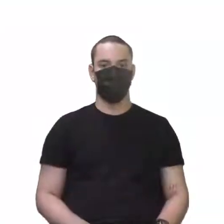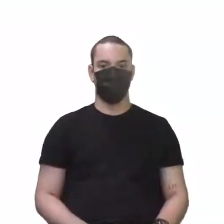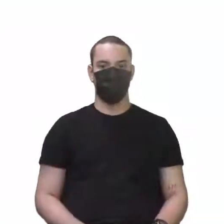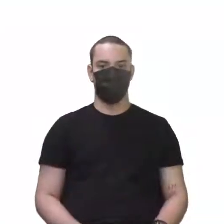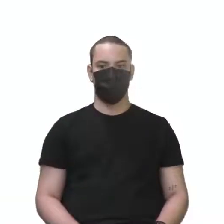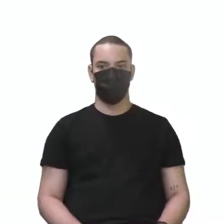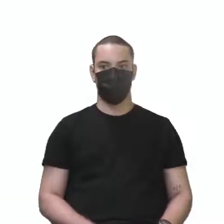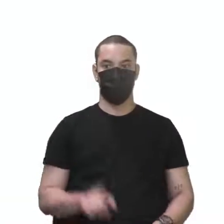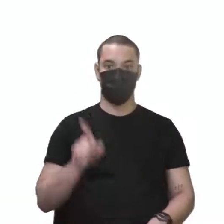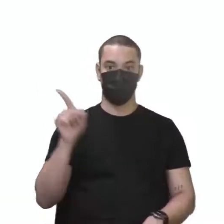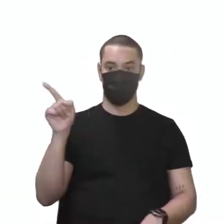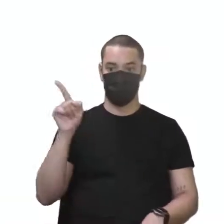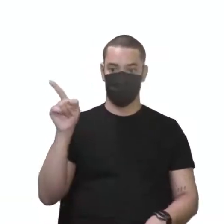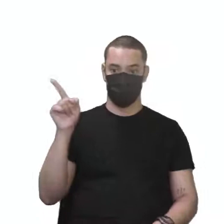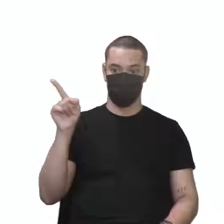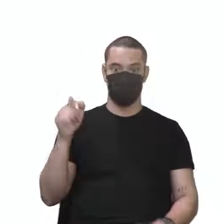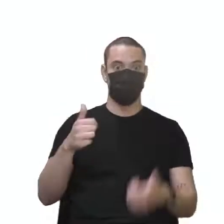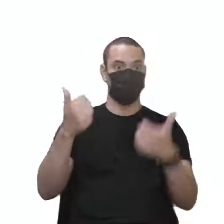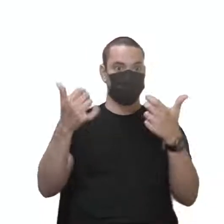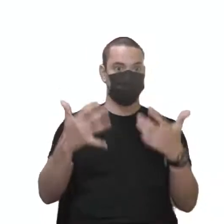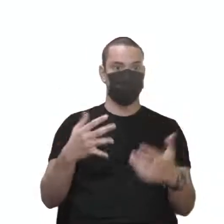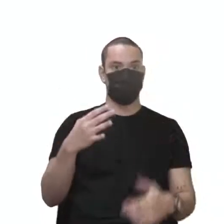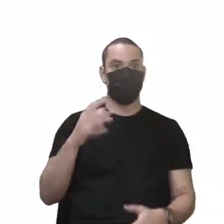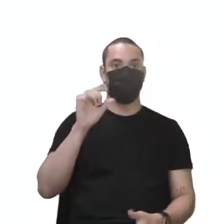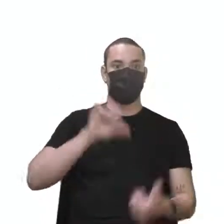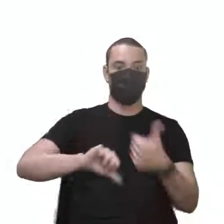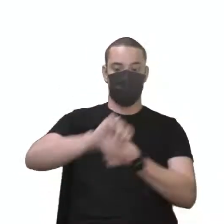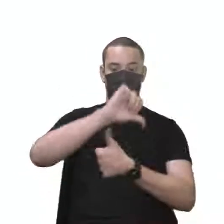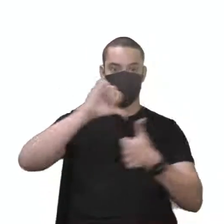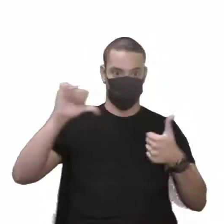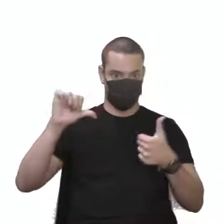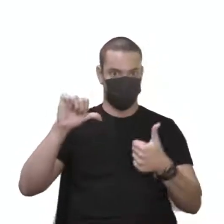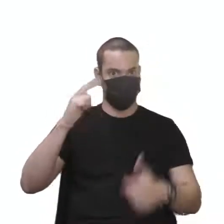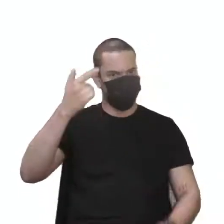Olha aqui ele, é o processo de transformação. Então fica